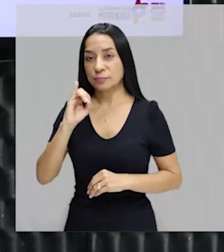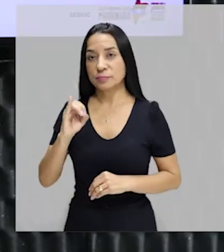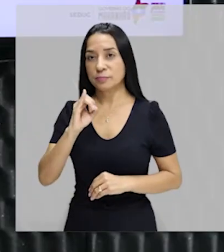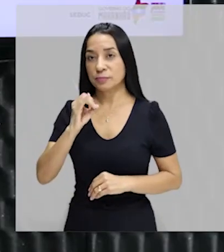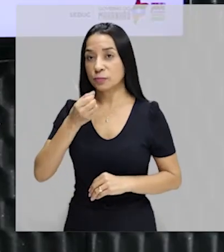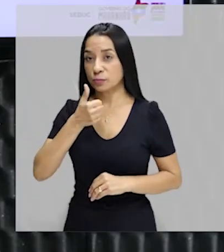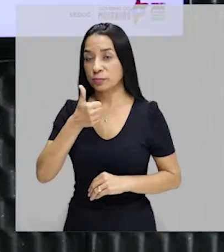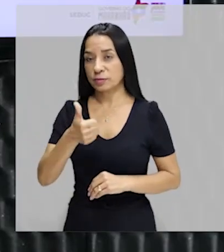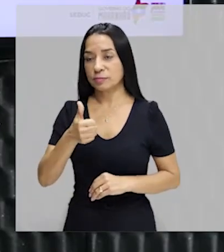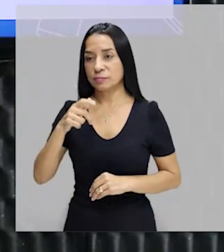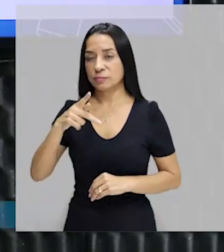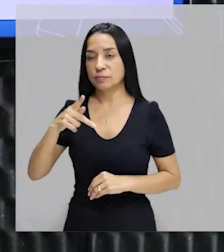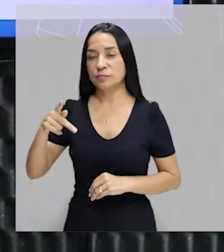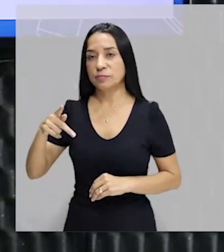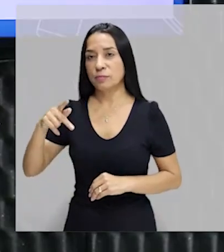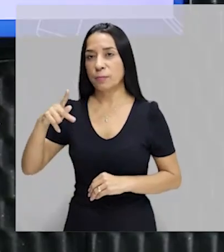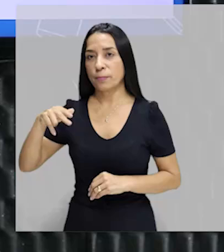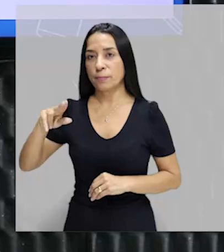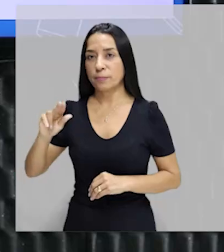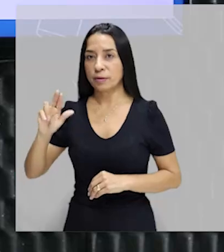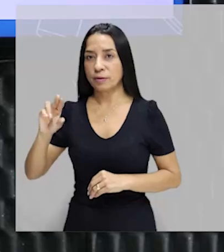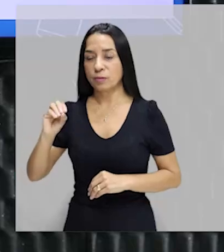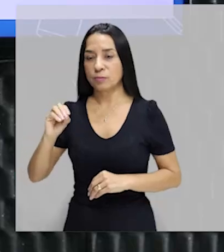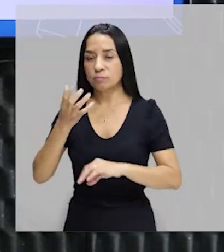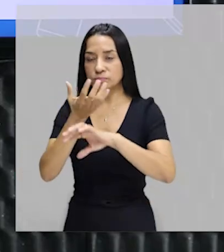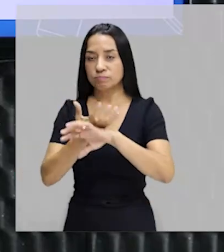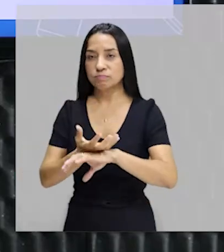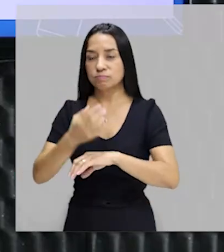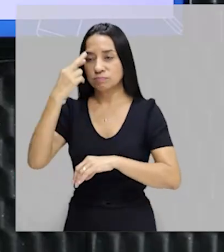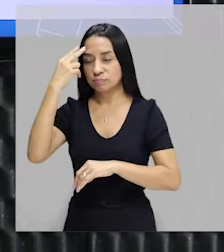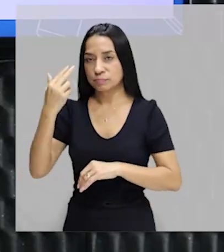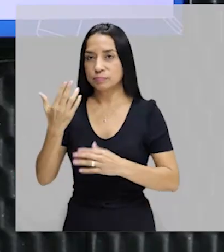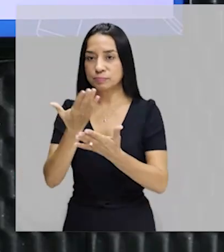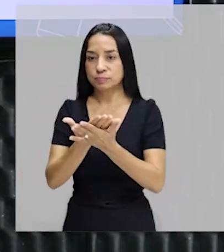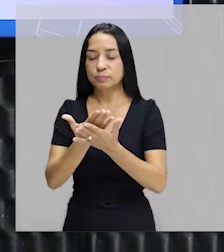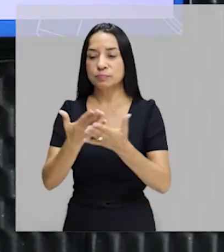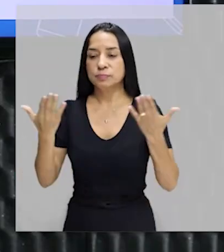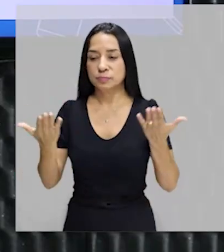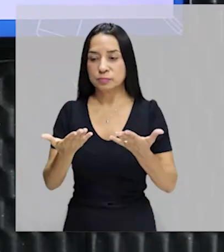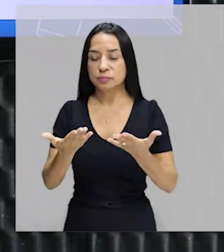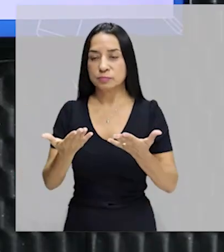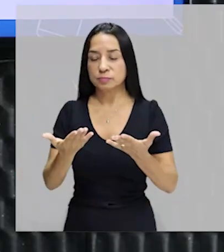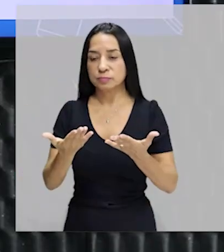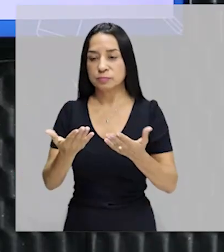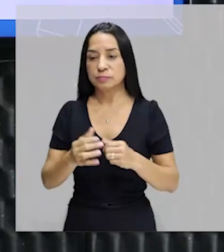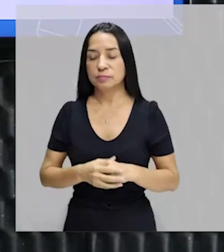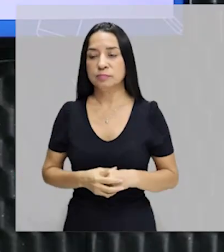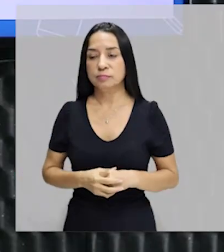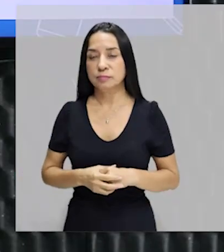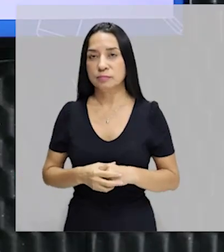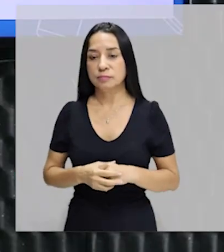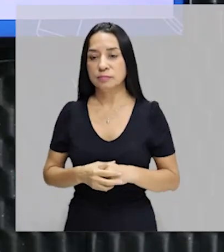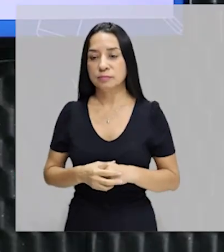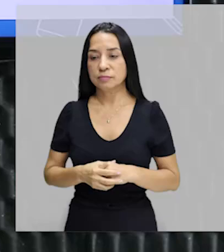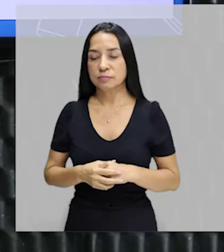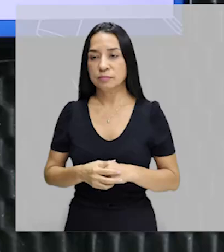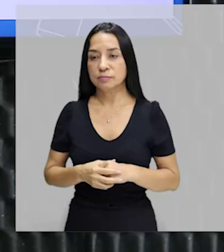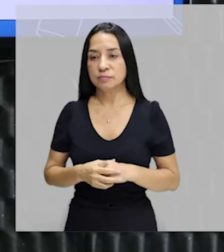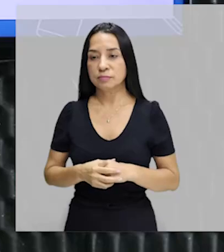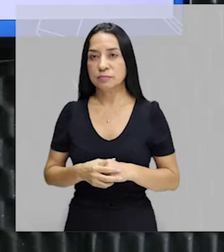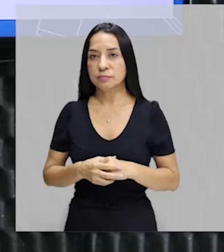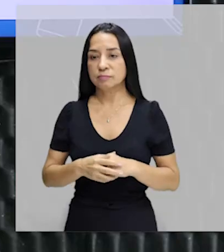pessoal, tudo bem? Professor Paulo Gerebe de História. Nossa aula de hoje nós iremos refletir sobre